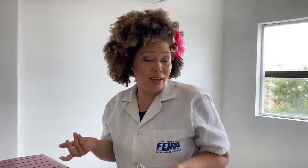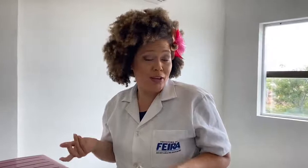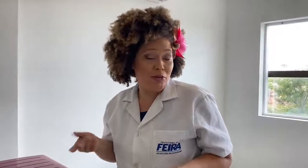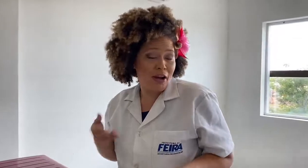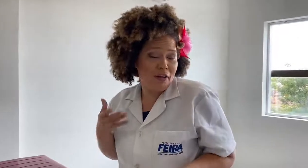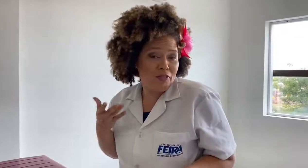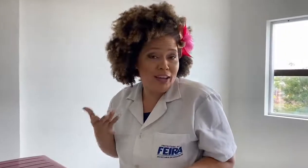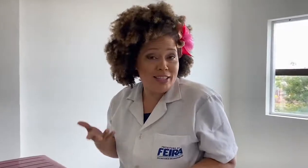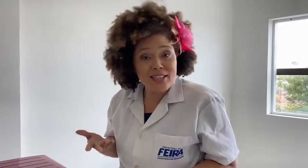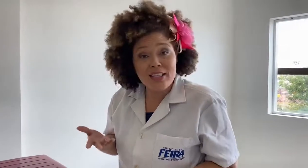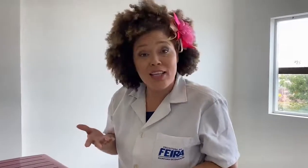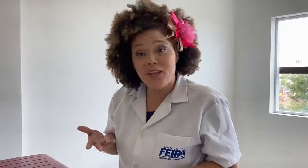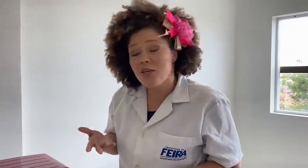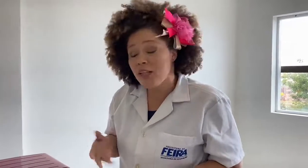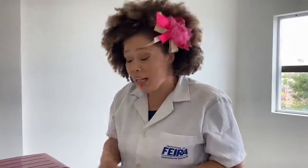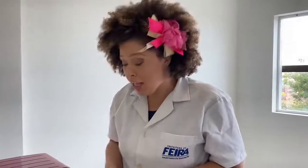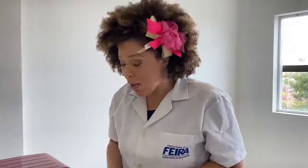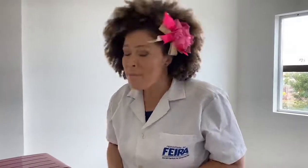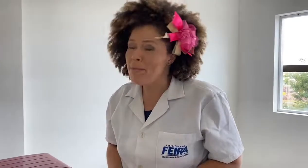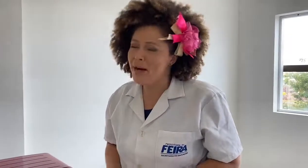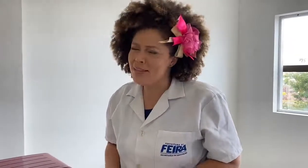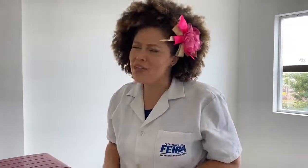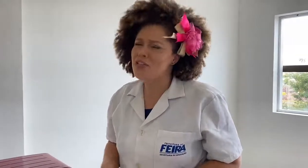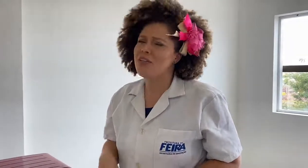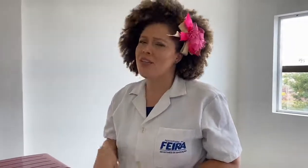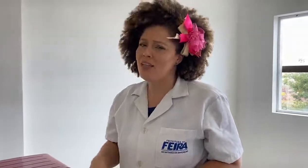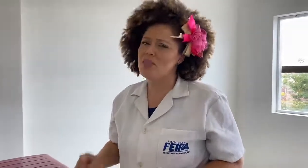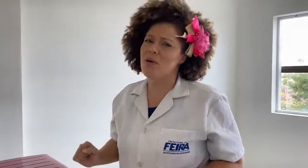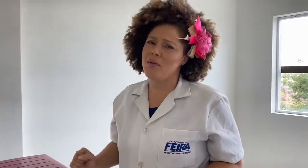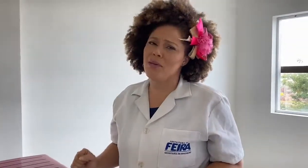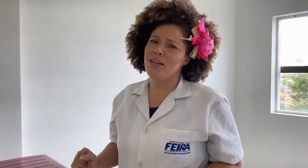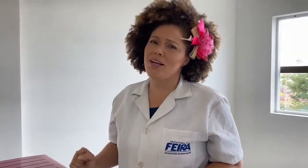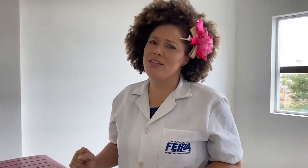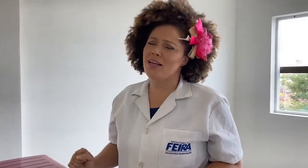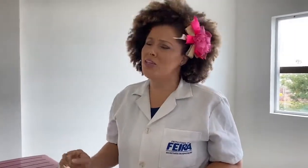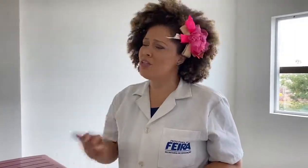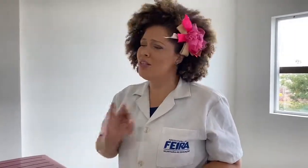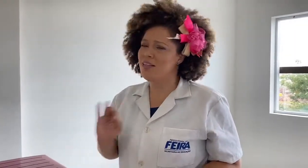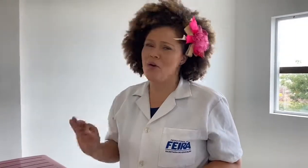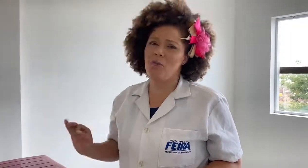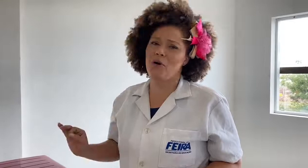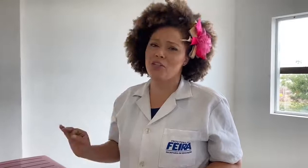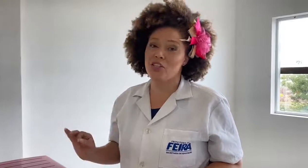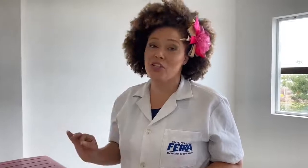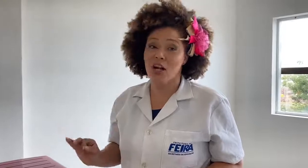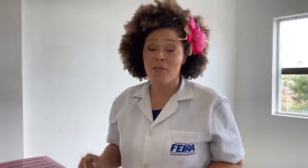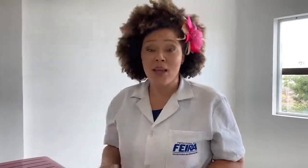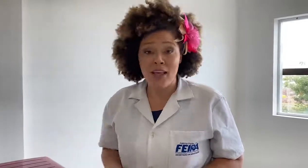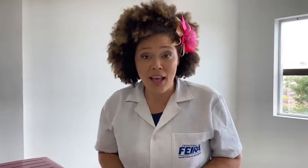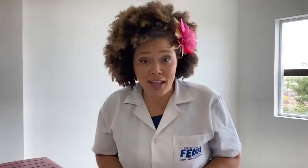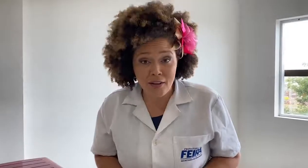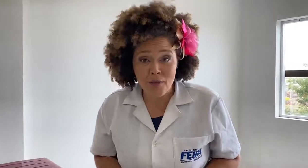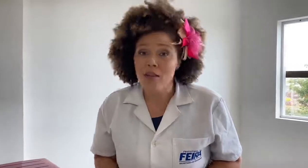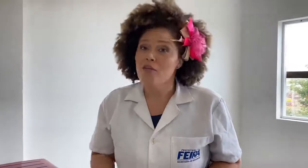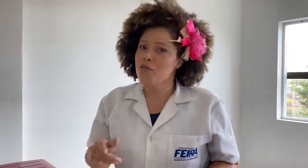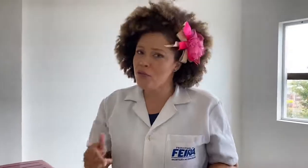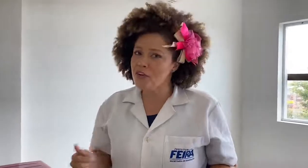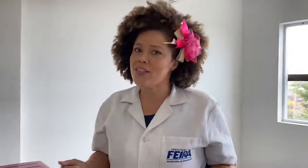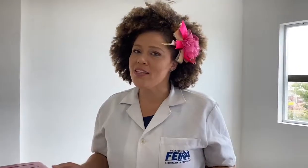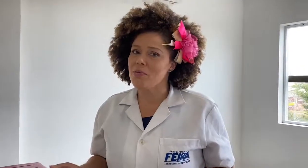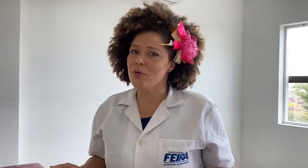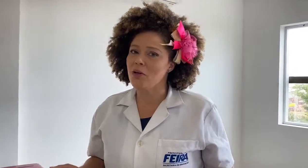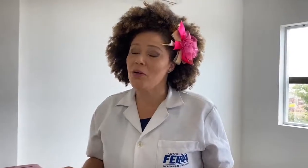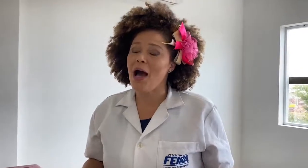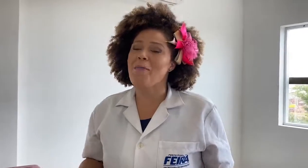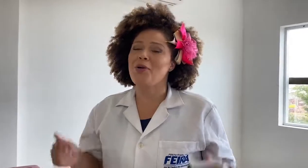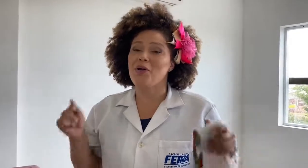de milho, um cafezinho, né? Mas a gente tem que experimentar isso aqui, a gente não pode deixar. E aí, vamos